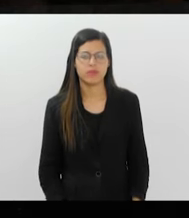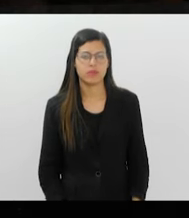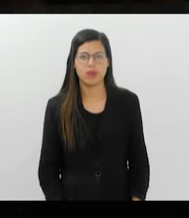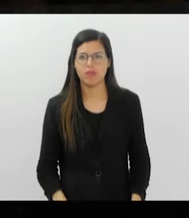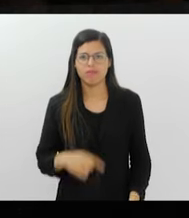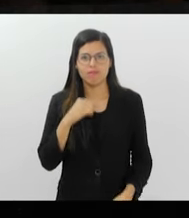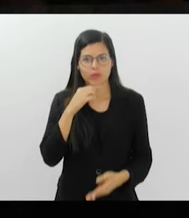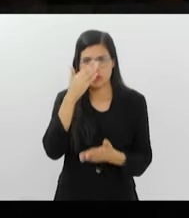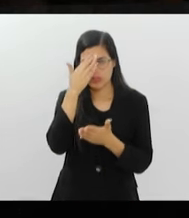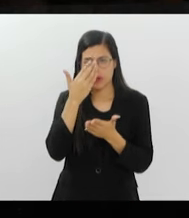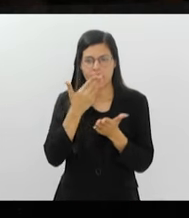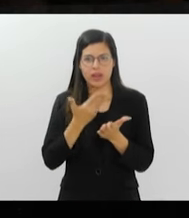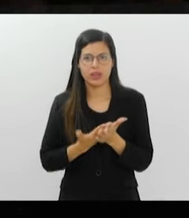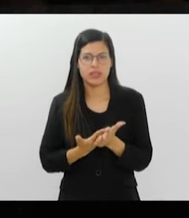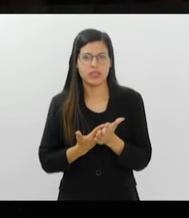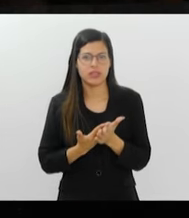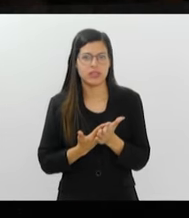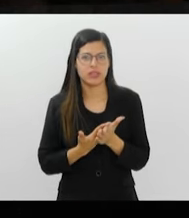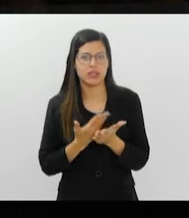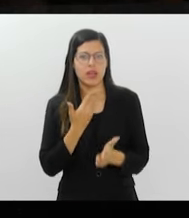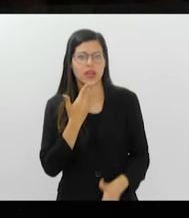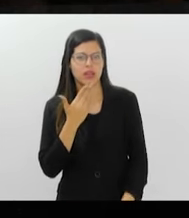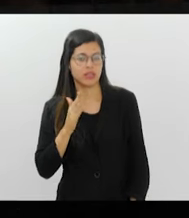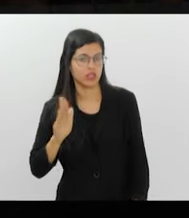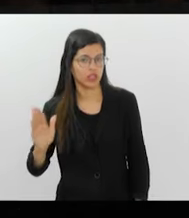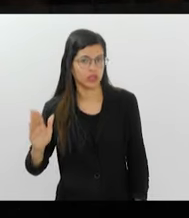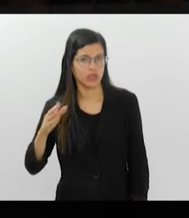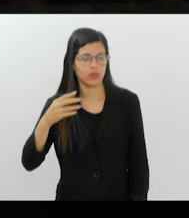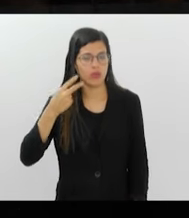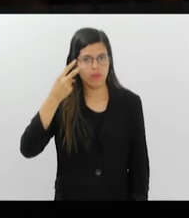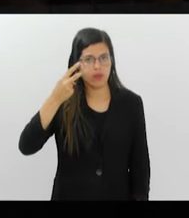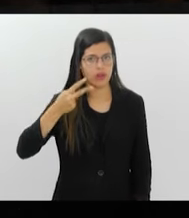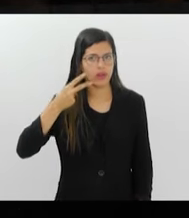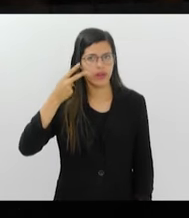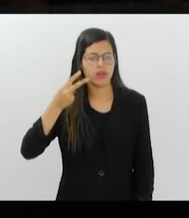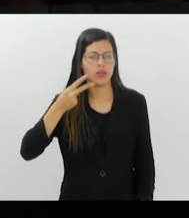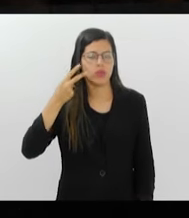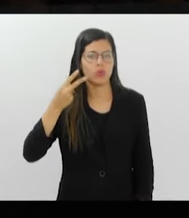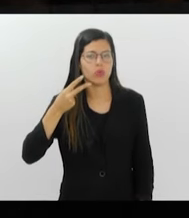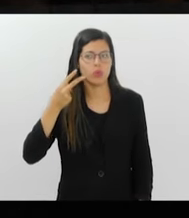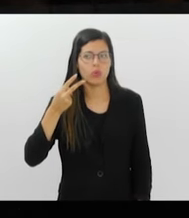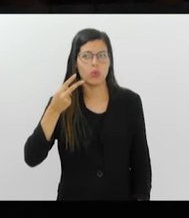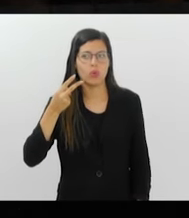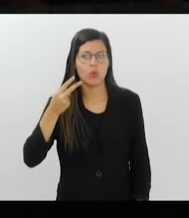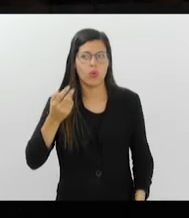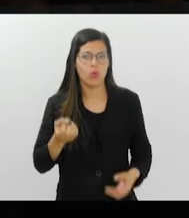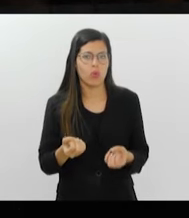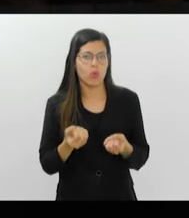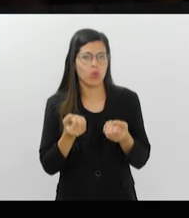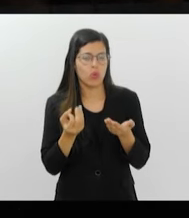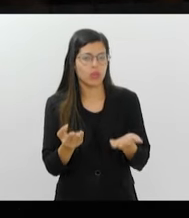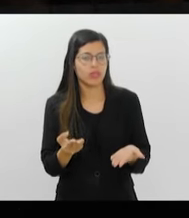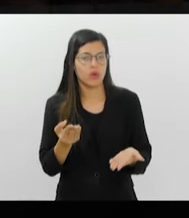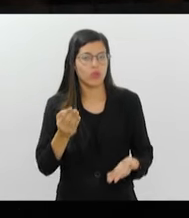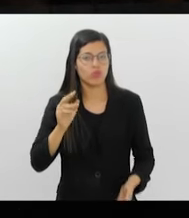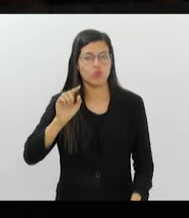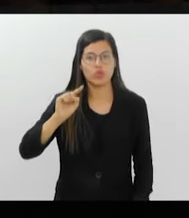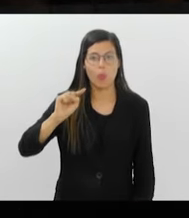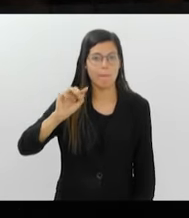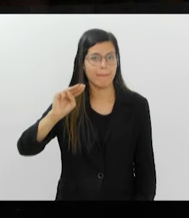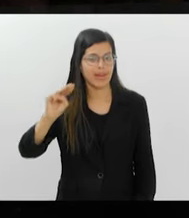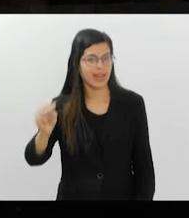inacreditável. Candidato a vereador com doação de 1,5 milhão,